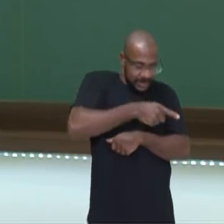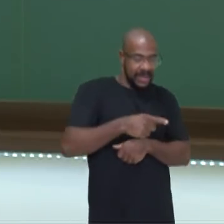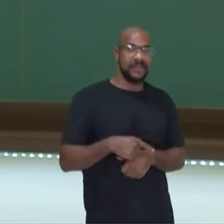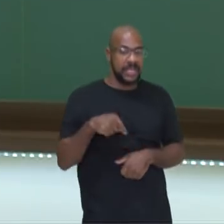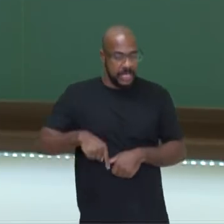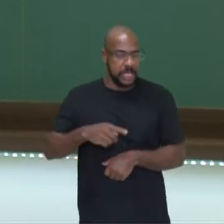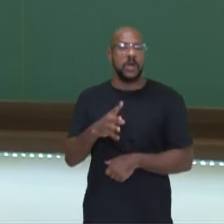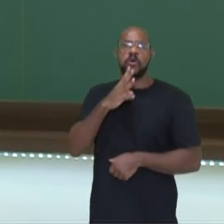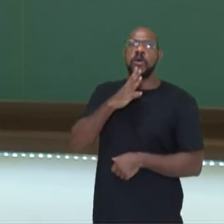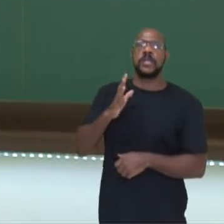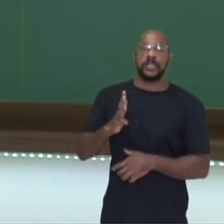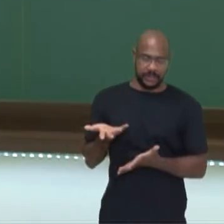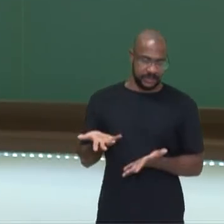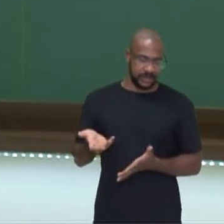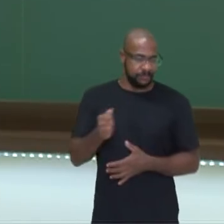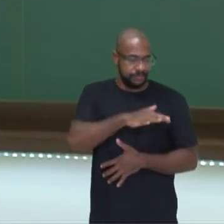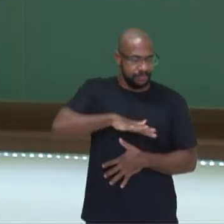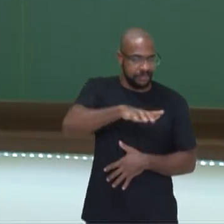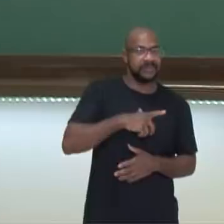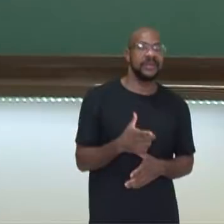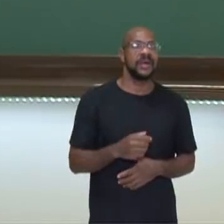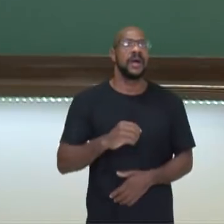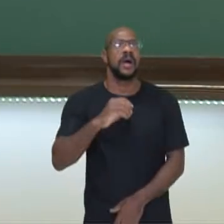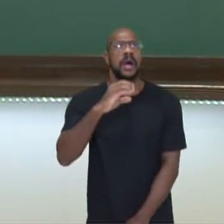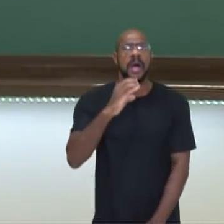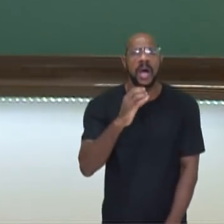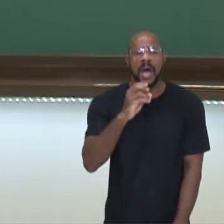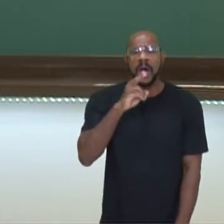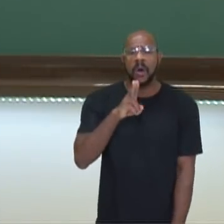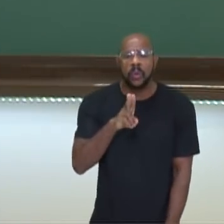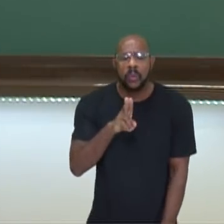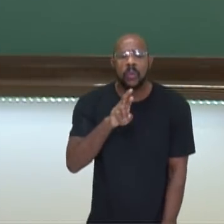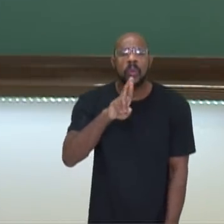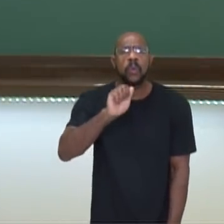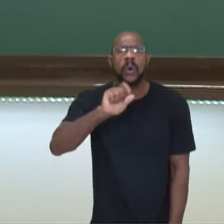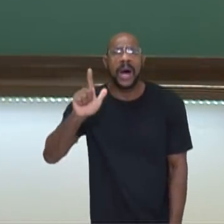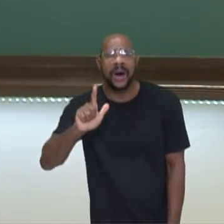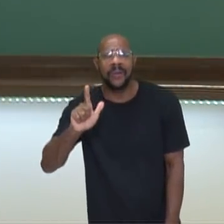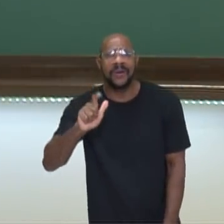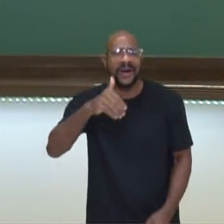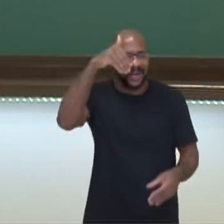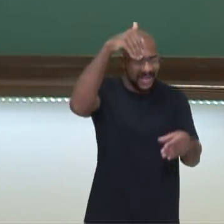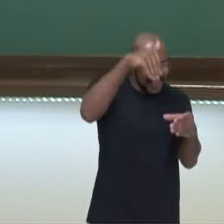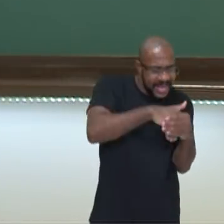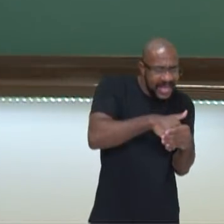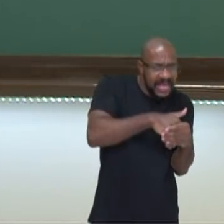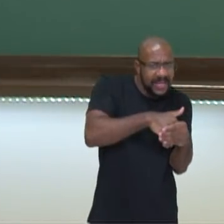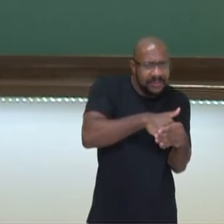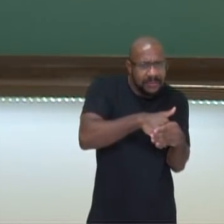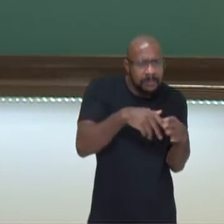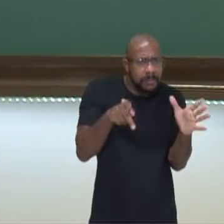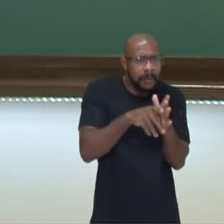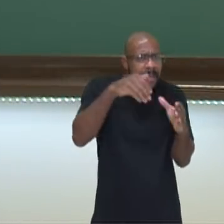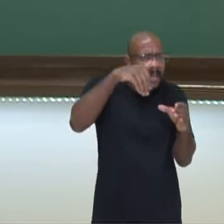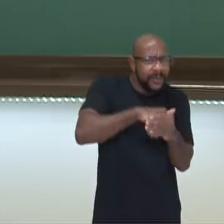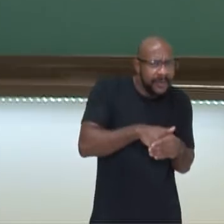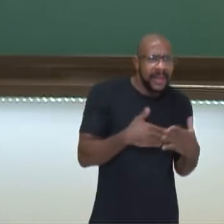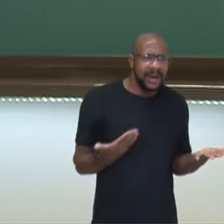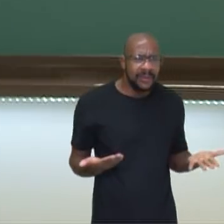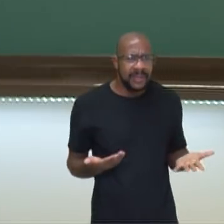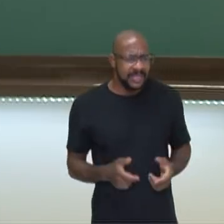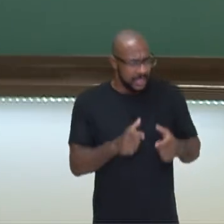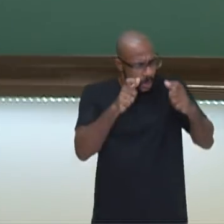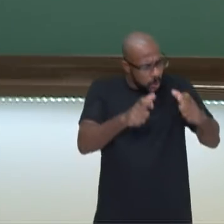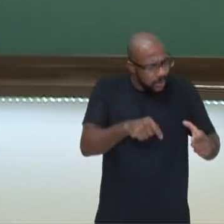nome: curral eleitoral. Olha outra referência então aos animais aí. Curral eleitoral. Esse